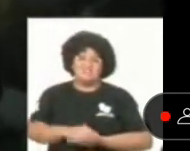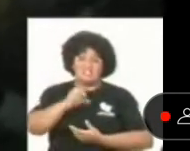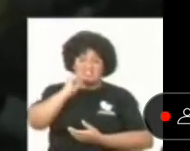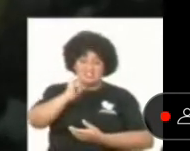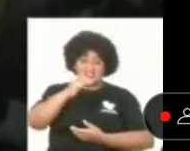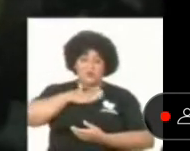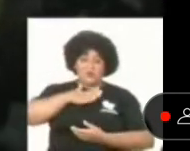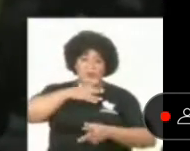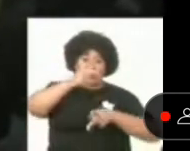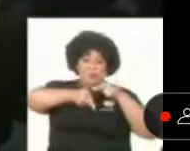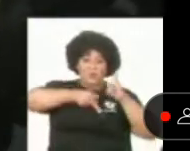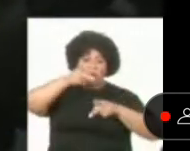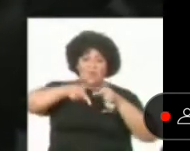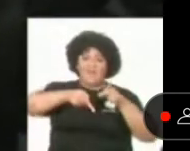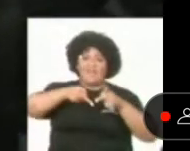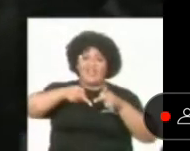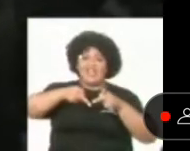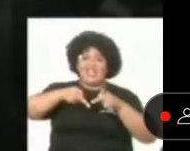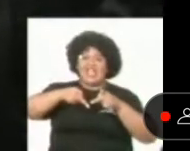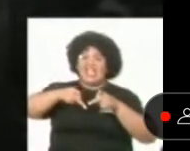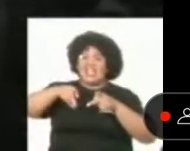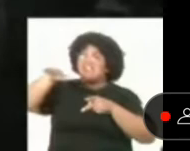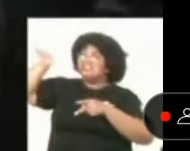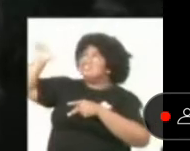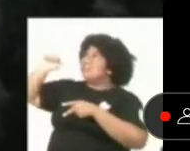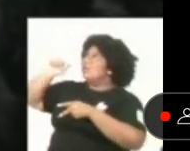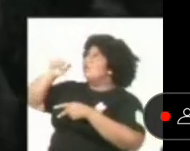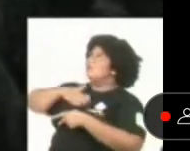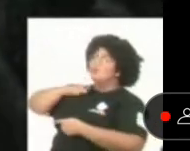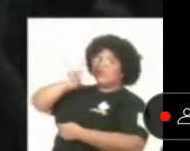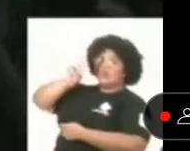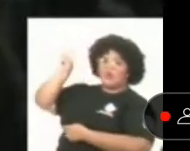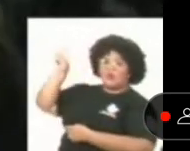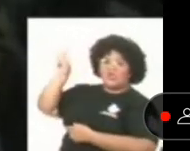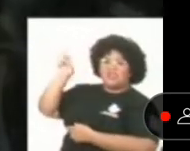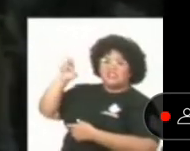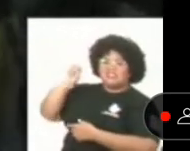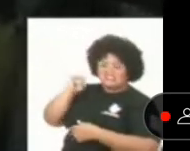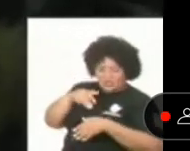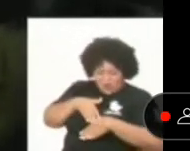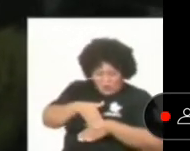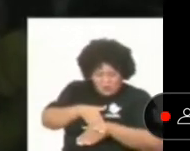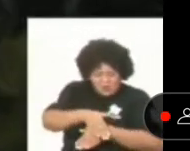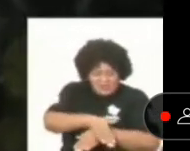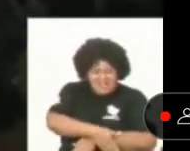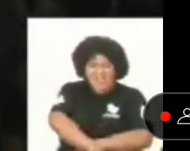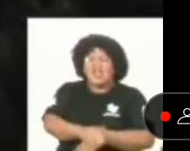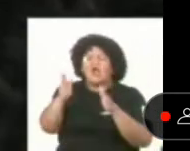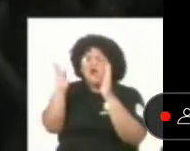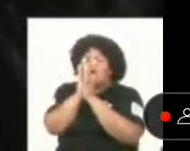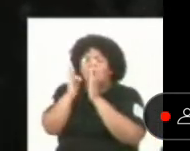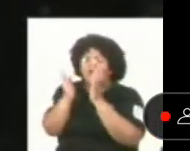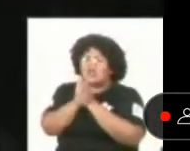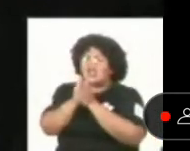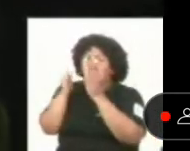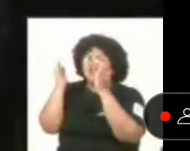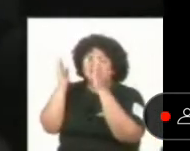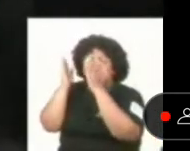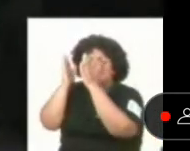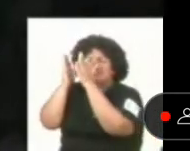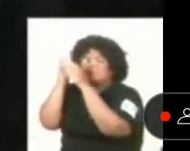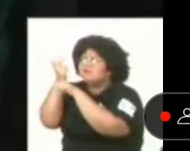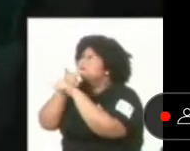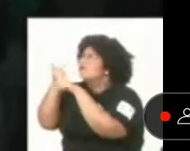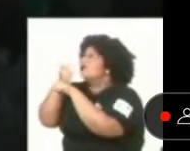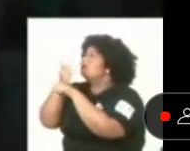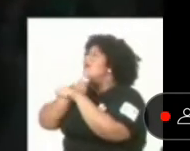povo... que se chama pelo meu nome, se humilhar e orar e buscar a minha